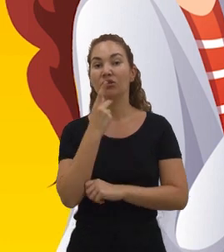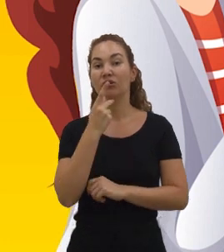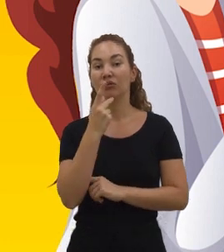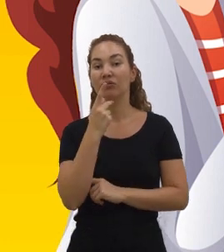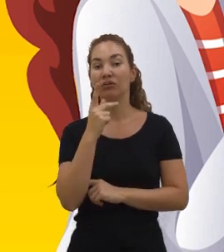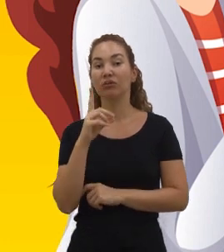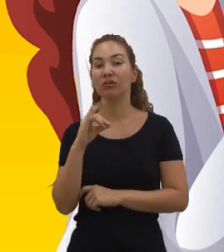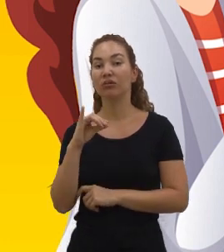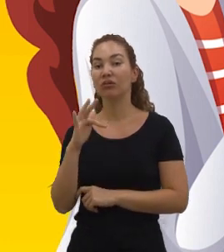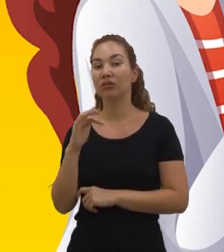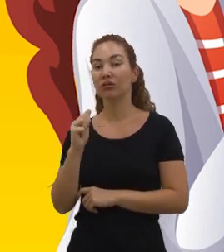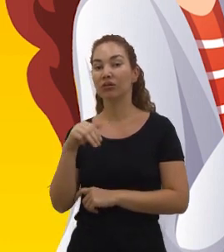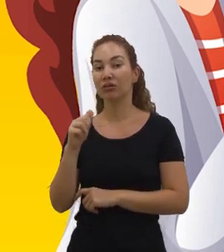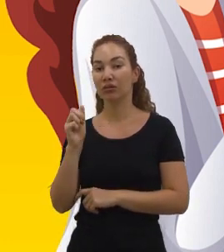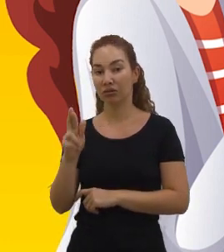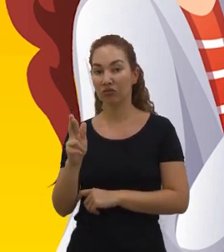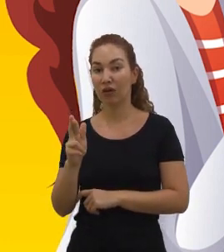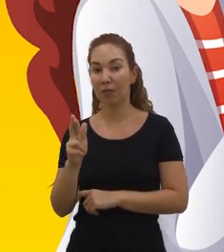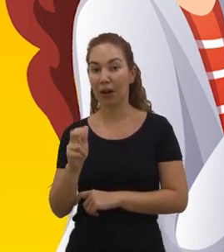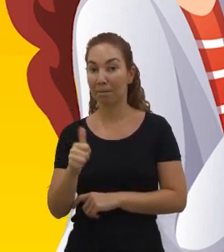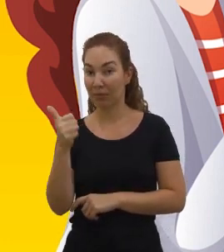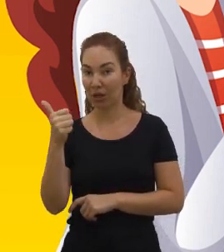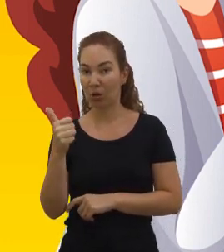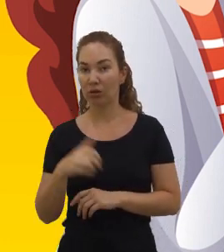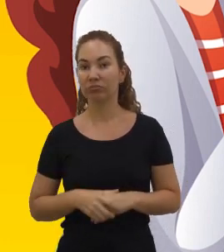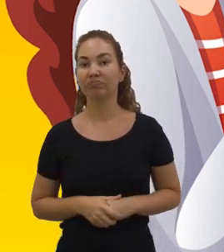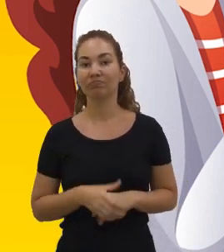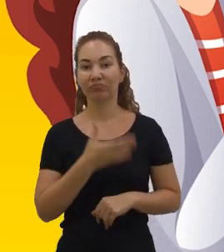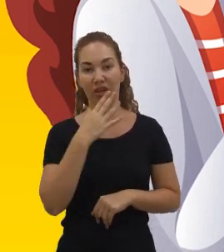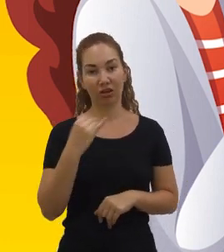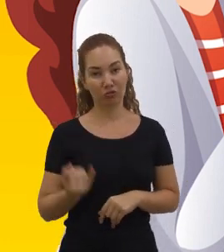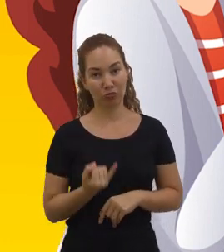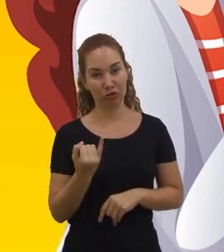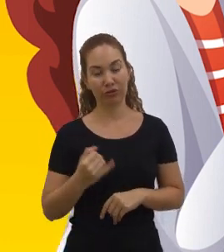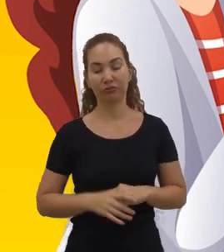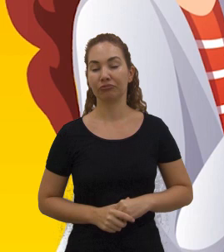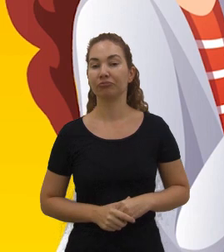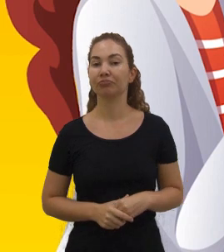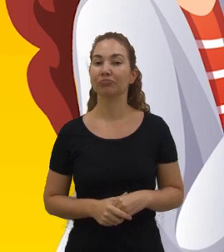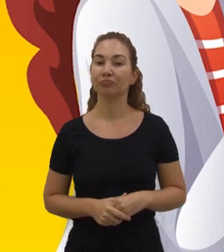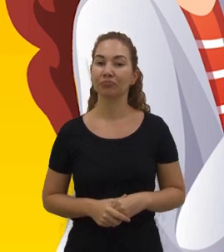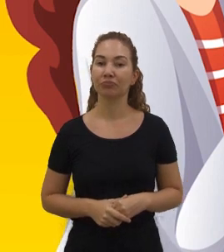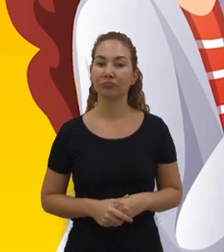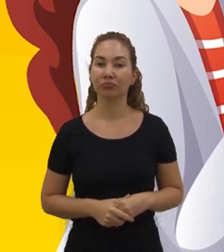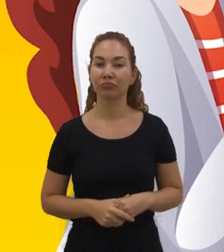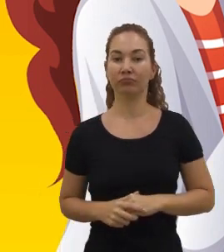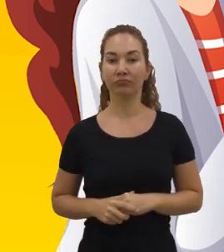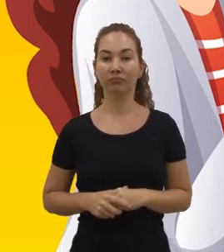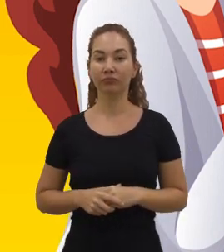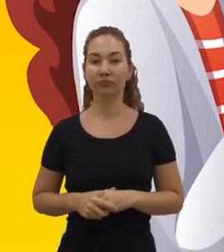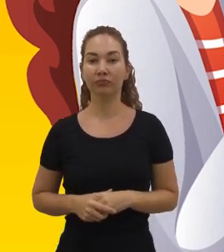palavra difamar ao invés de denegrir. Então, isso eu acho super importante a gente falar.